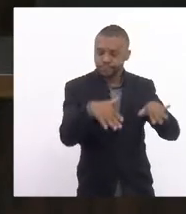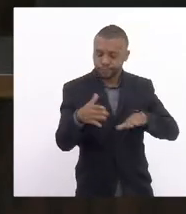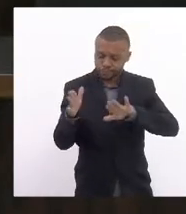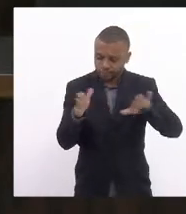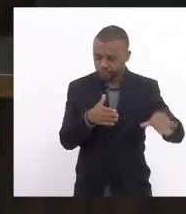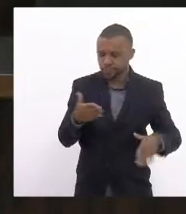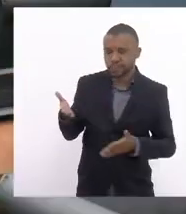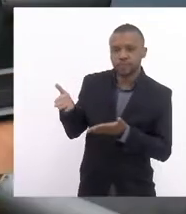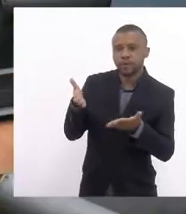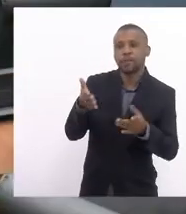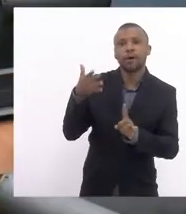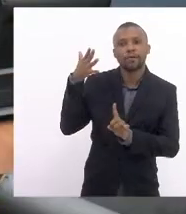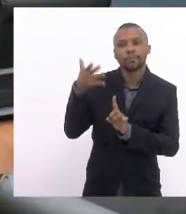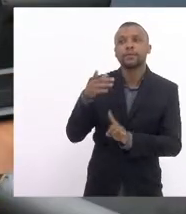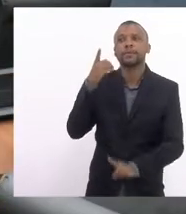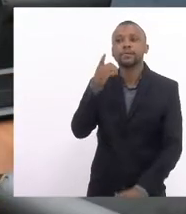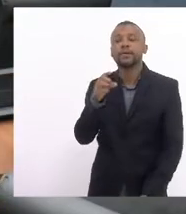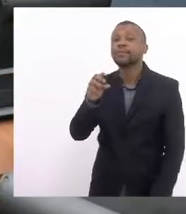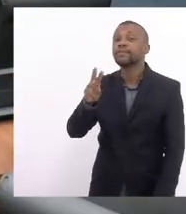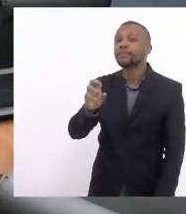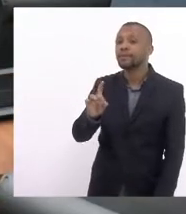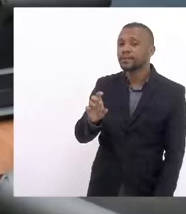Valdec.